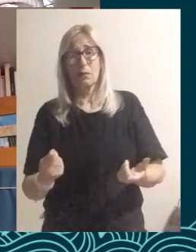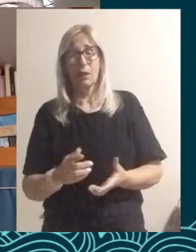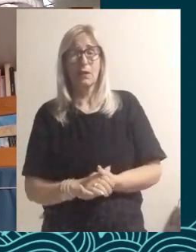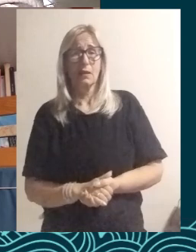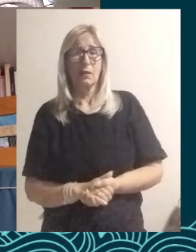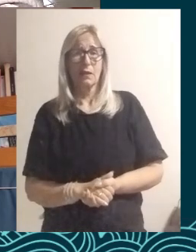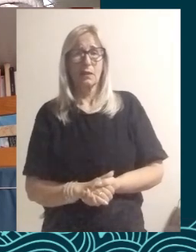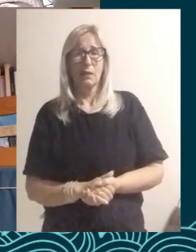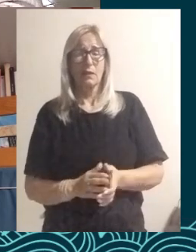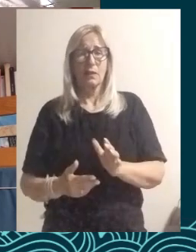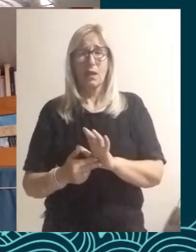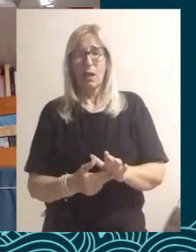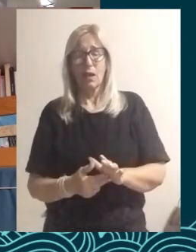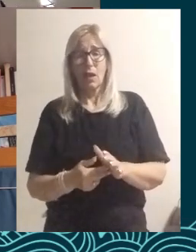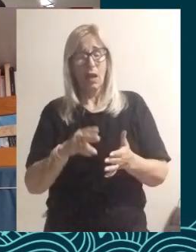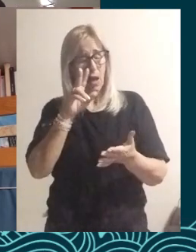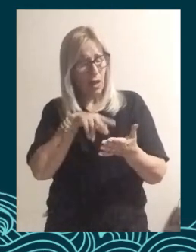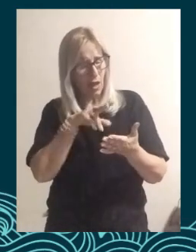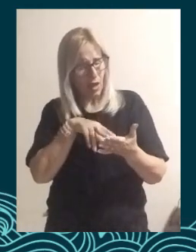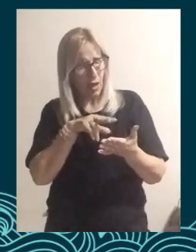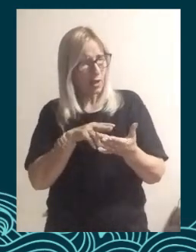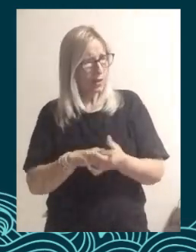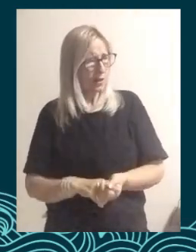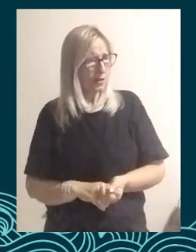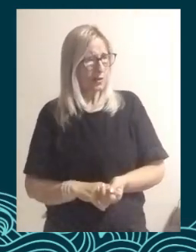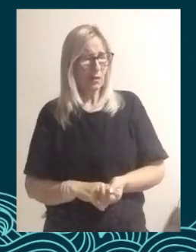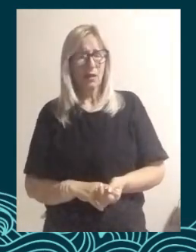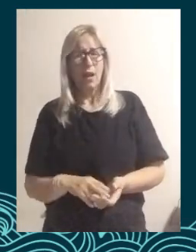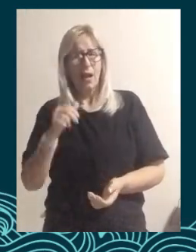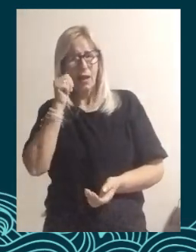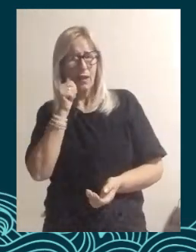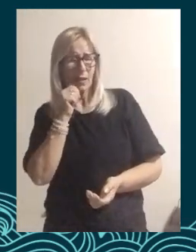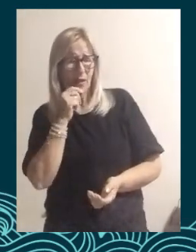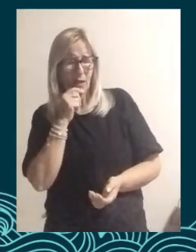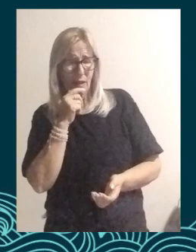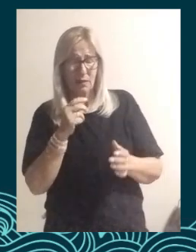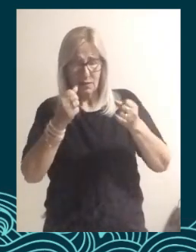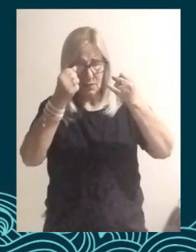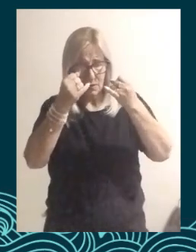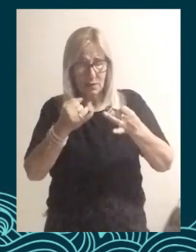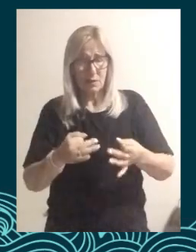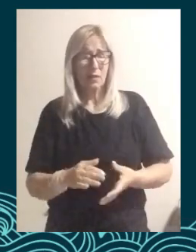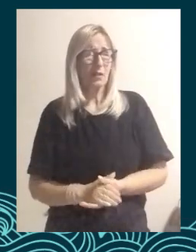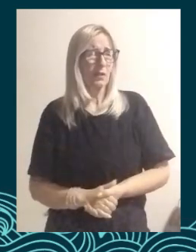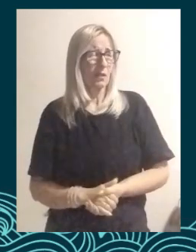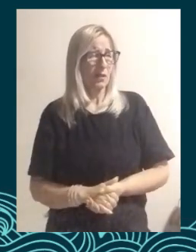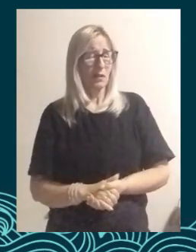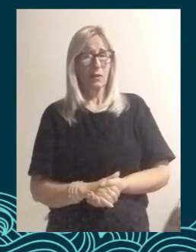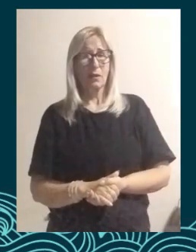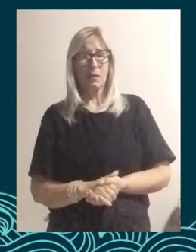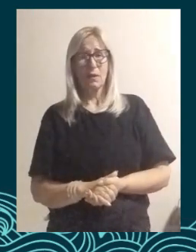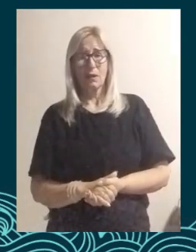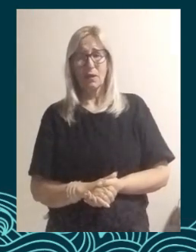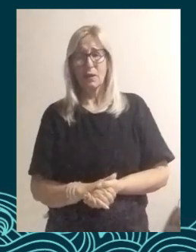se Sim. divertir, A né? A gente gente, conversou sobre isso na roda de leitura e as meninas trouxeram alguns depoimentos,